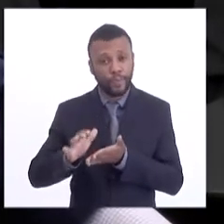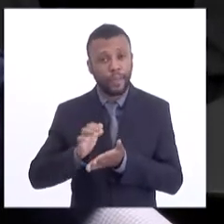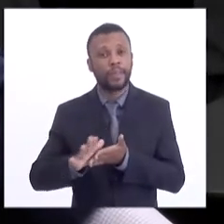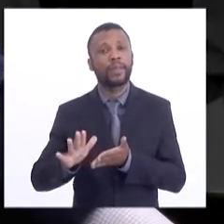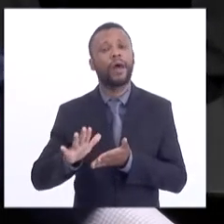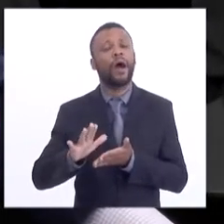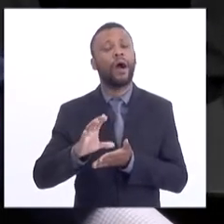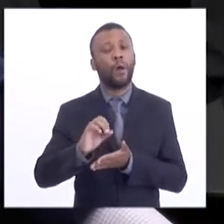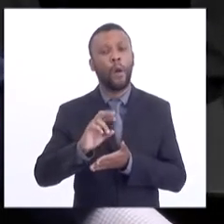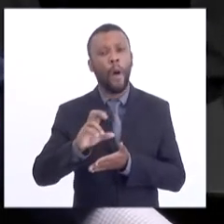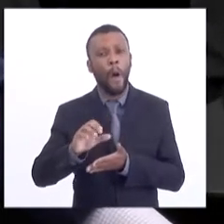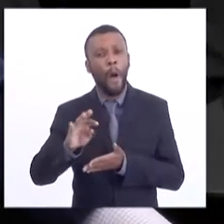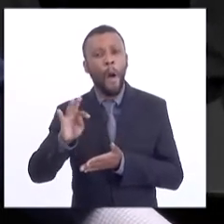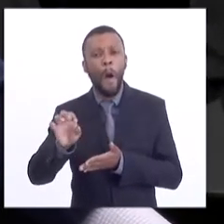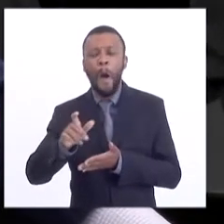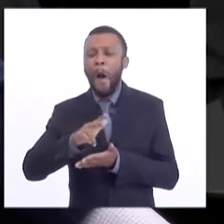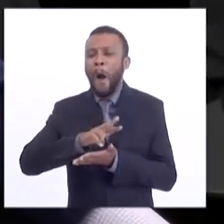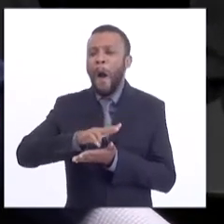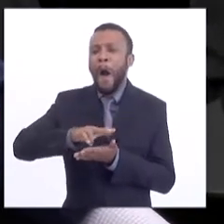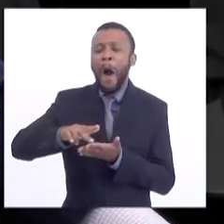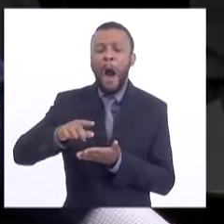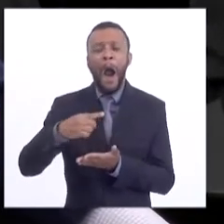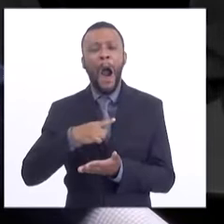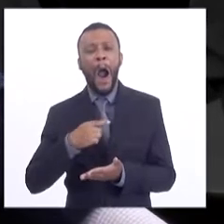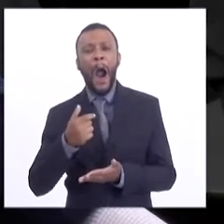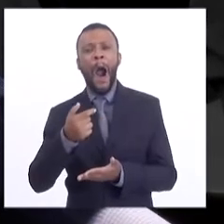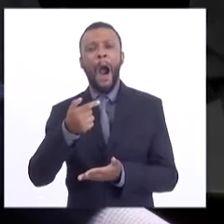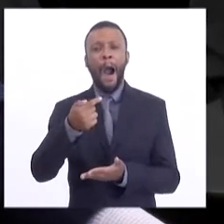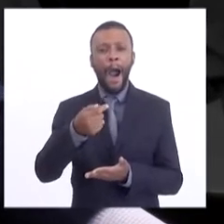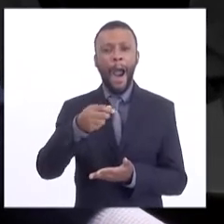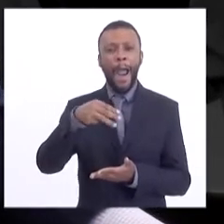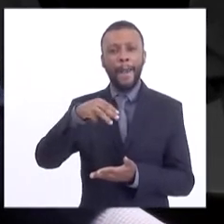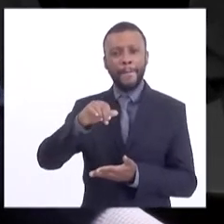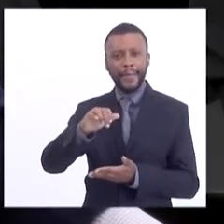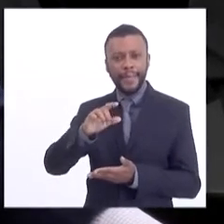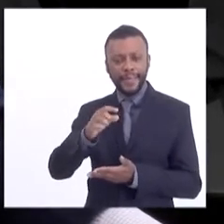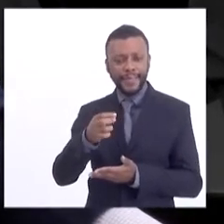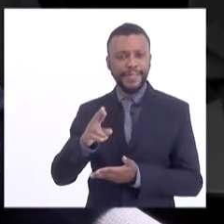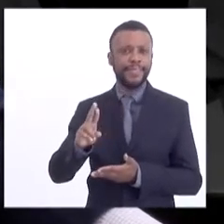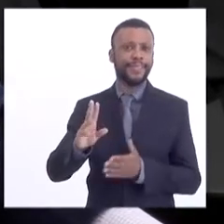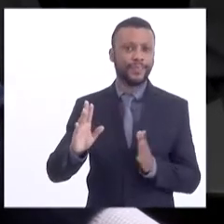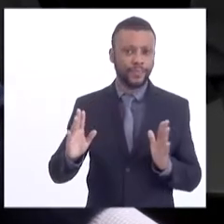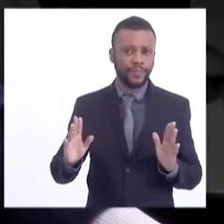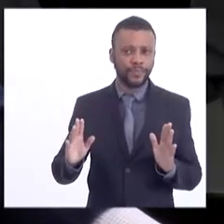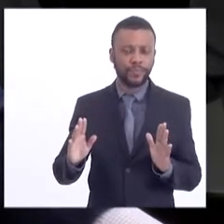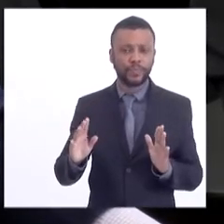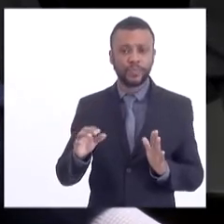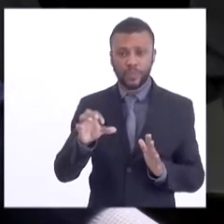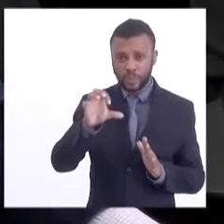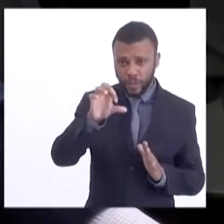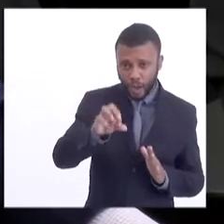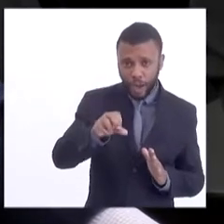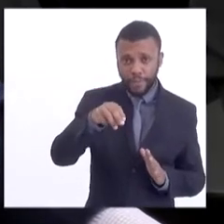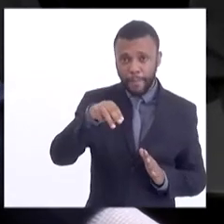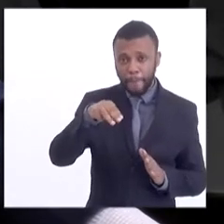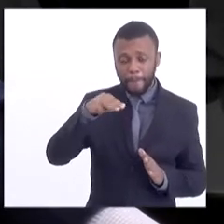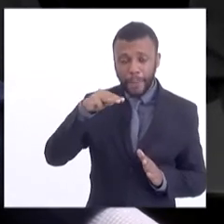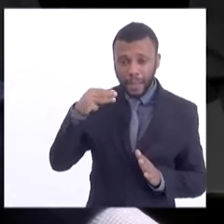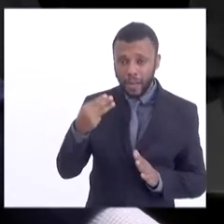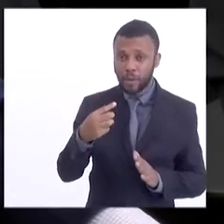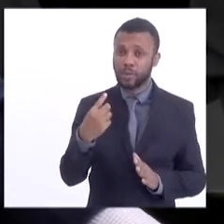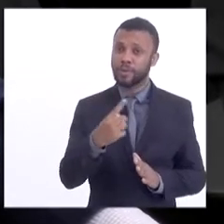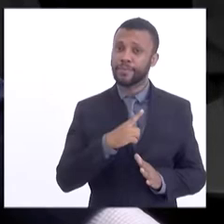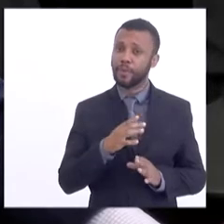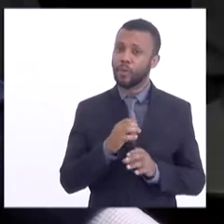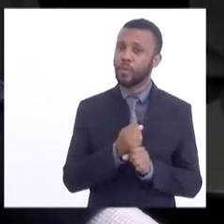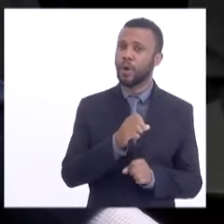e as despesas correntes diversas nós tivemos 7 milhões um número mais significativo de 9 milhões nós tivemos